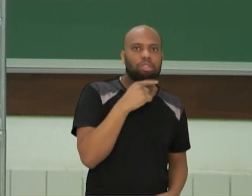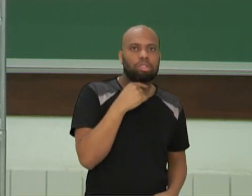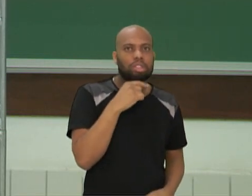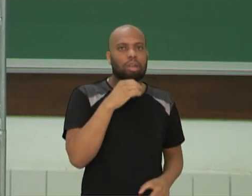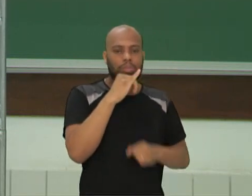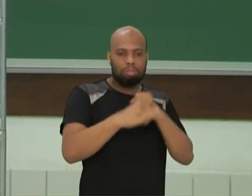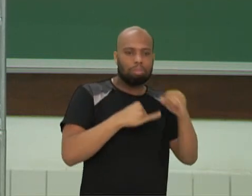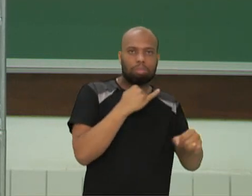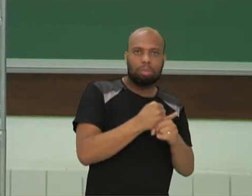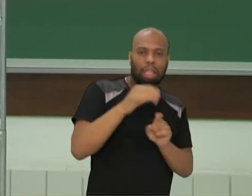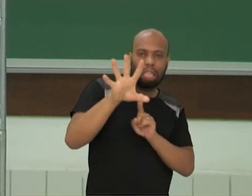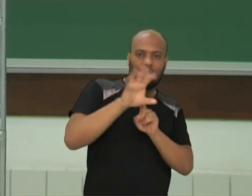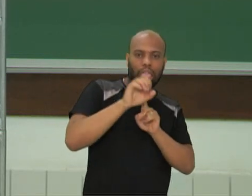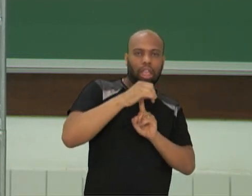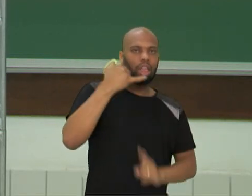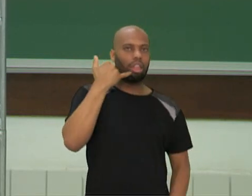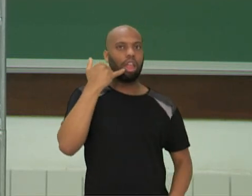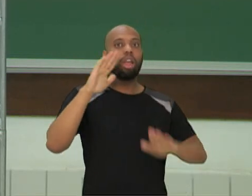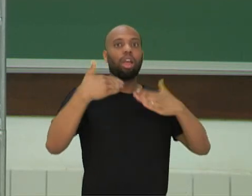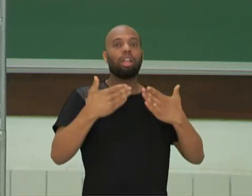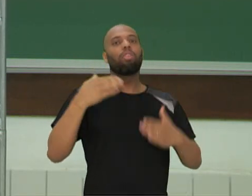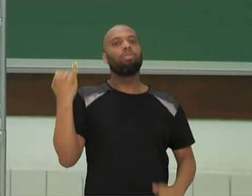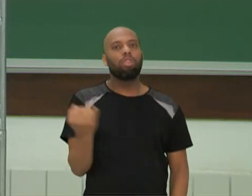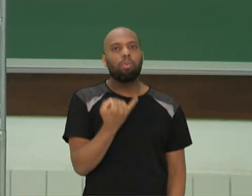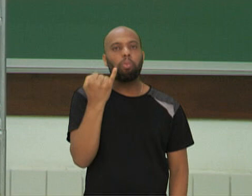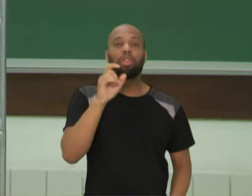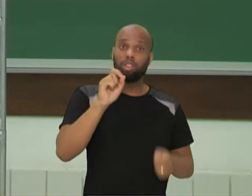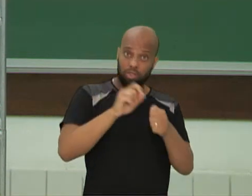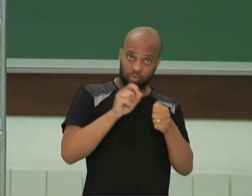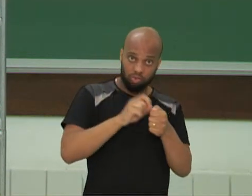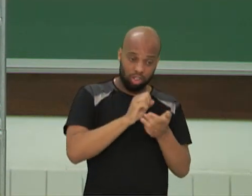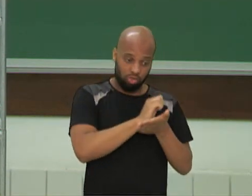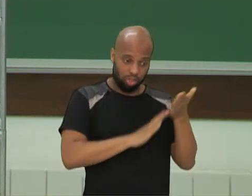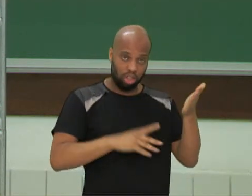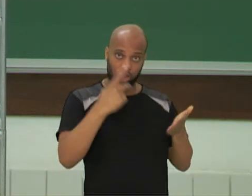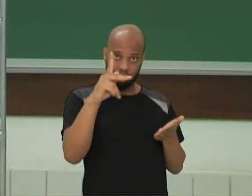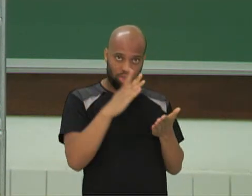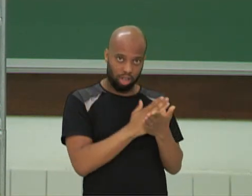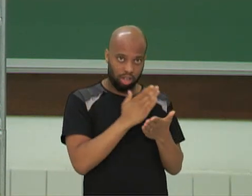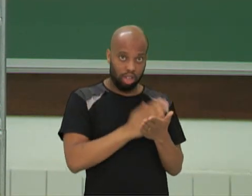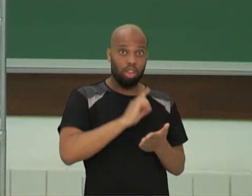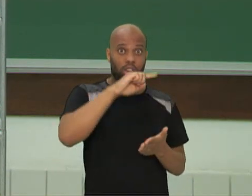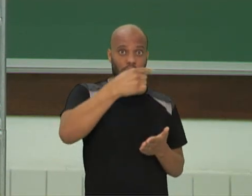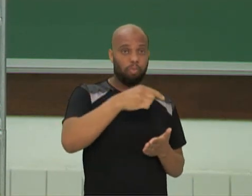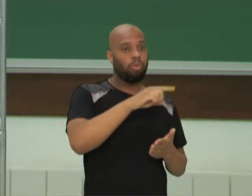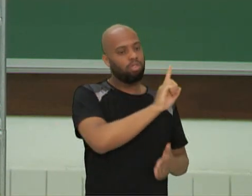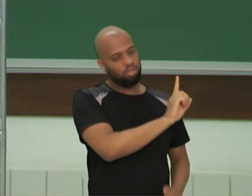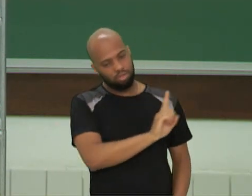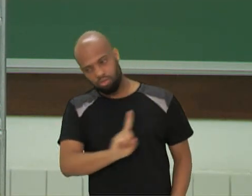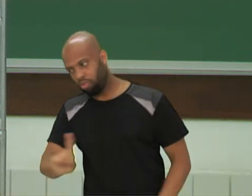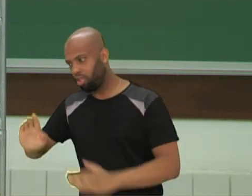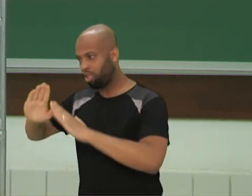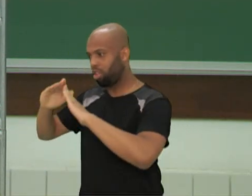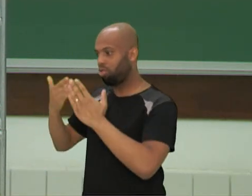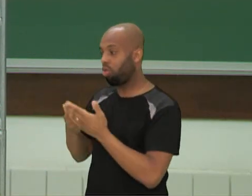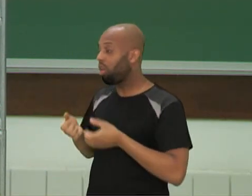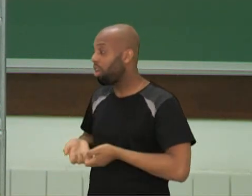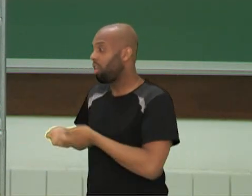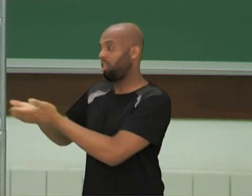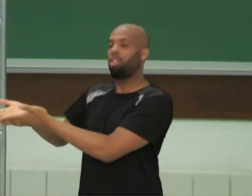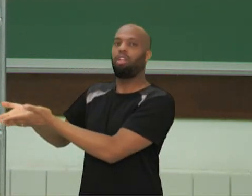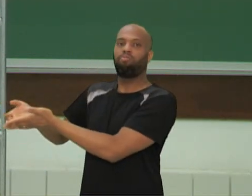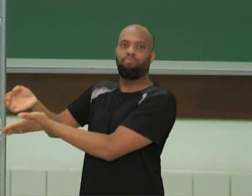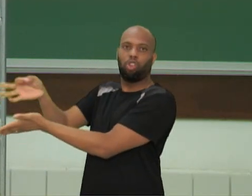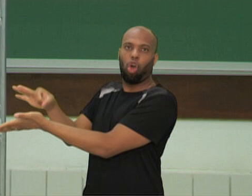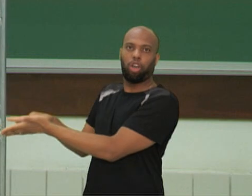sinal de celular, é importante que você realize essa atividade no seu caderno e que depois você encaminhe essa atividade para a sua escola